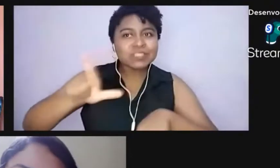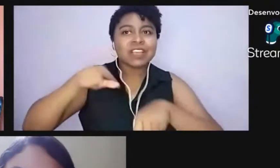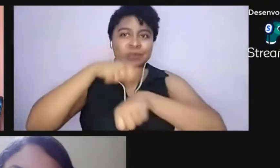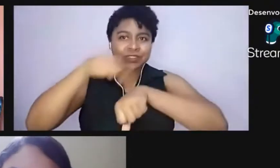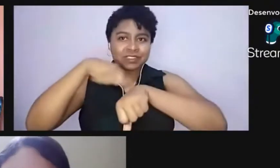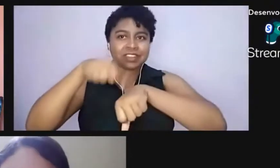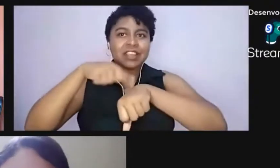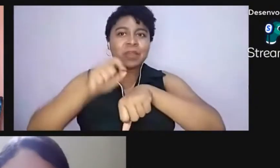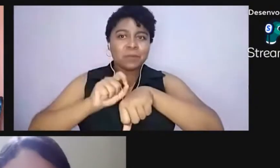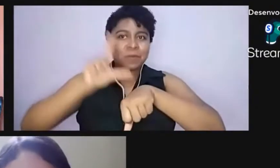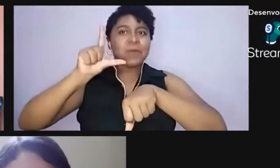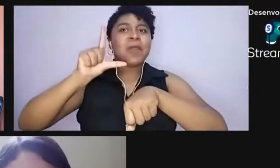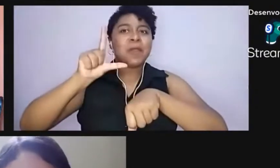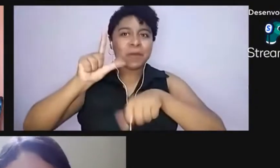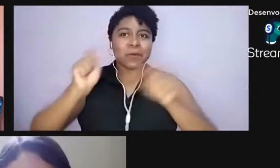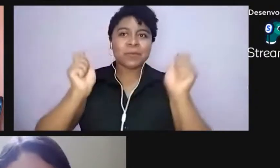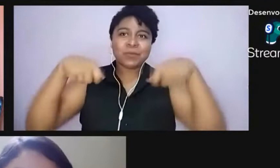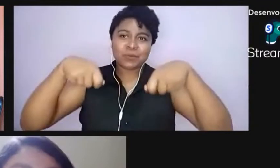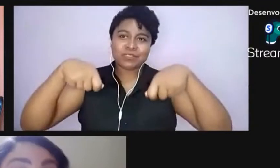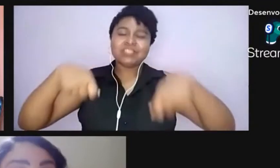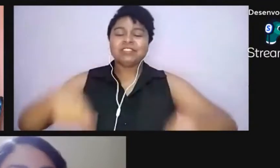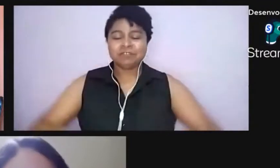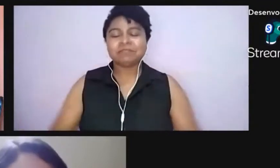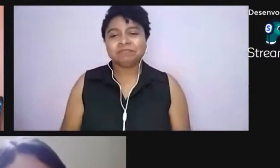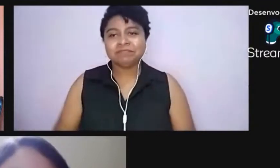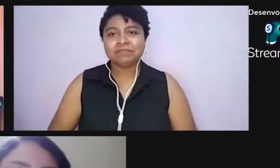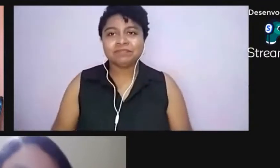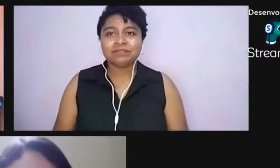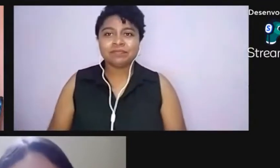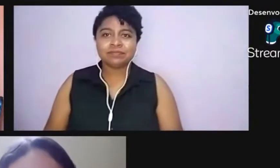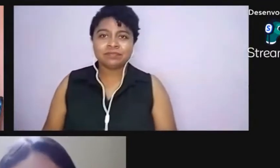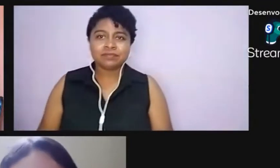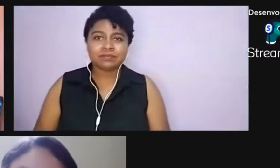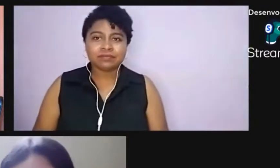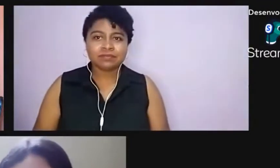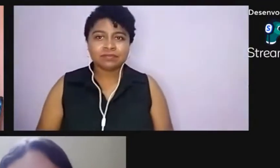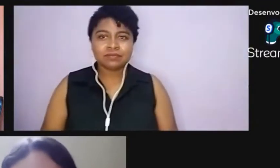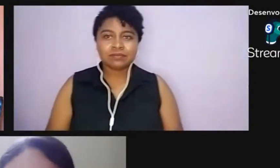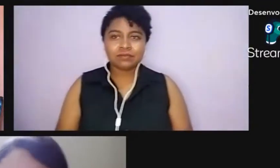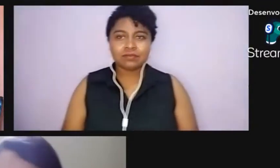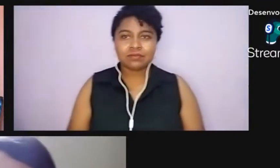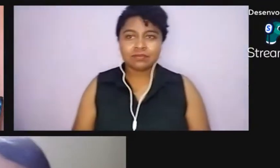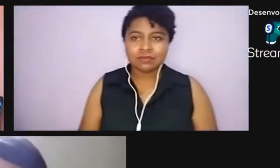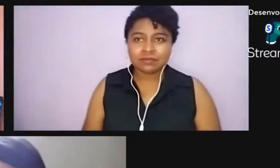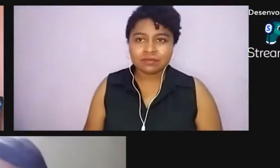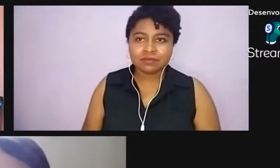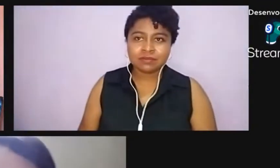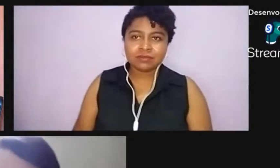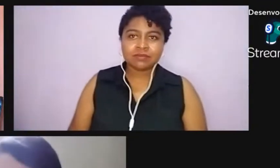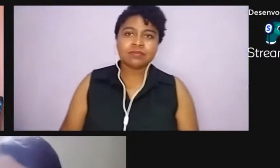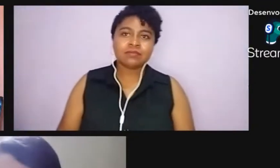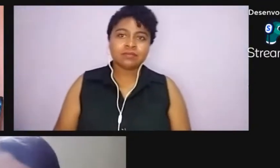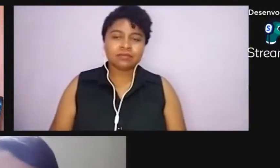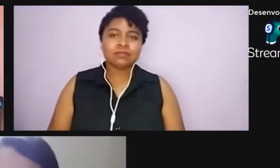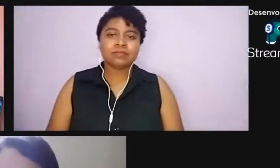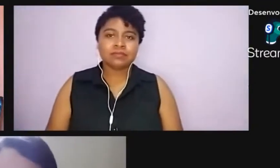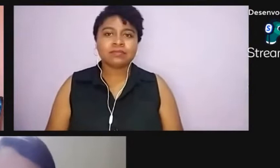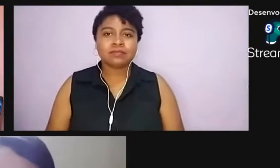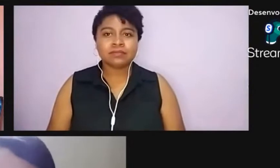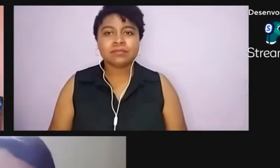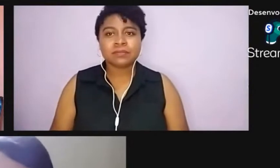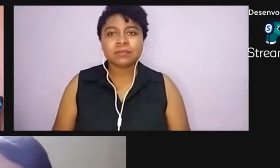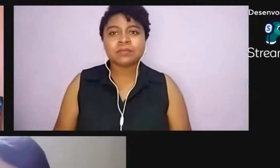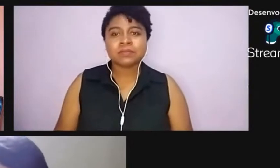mais aulas com isso. Sim, sim. Ah, ela comentou aqui, mas aí a É MUT isso, poderia resolver isso.